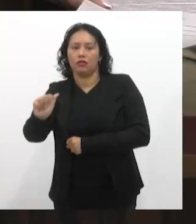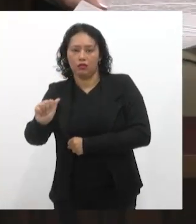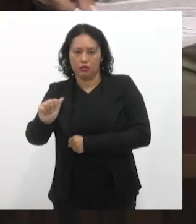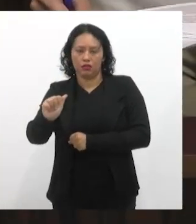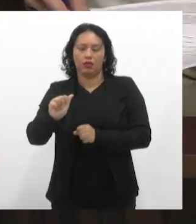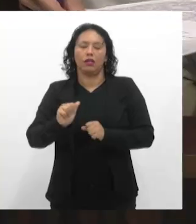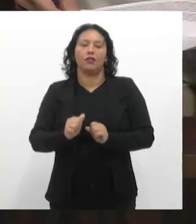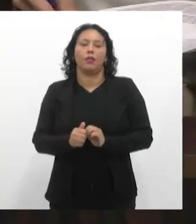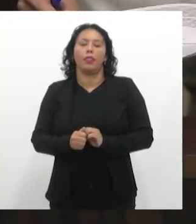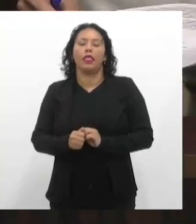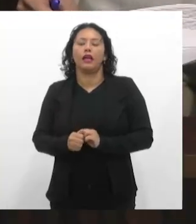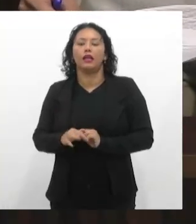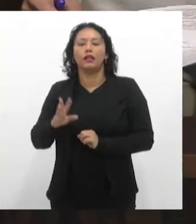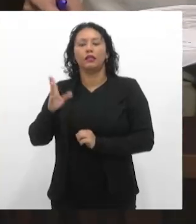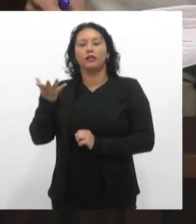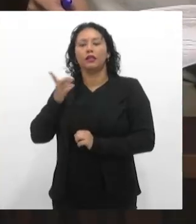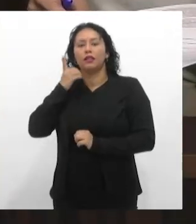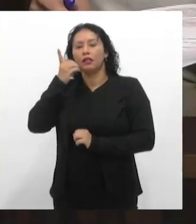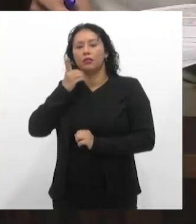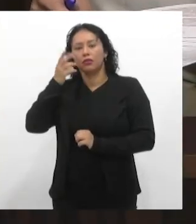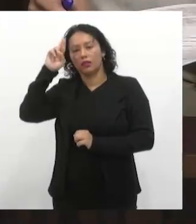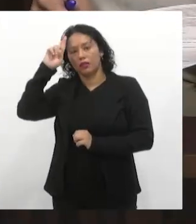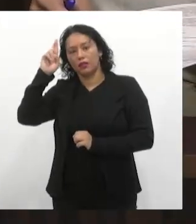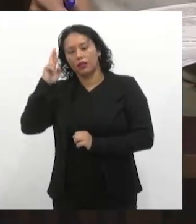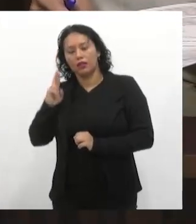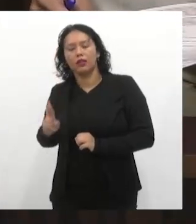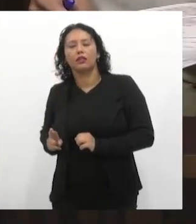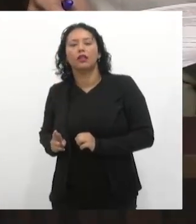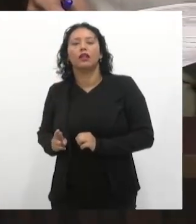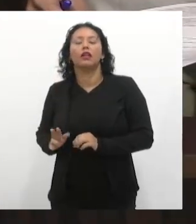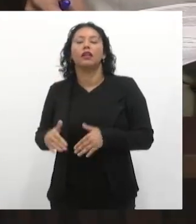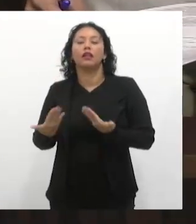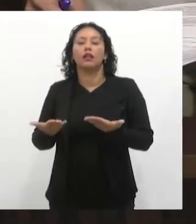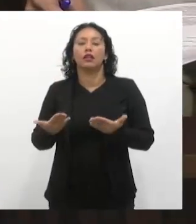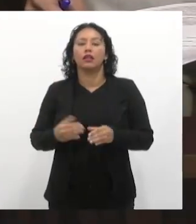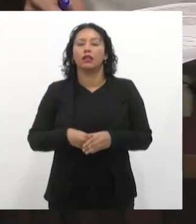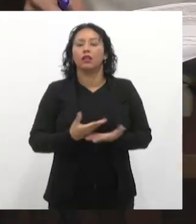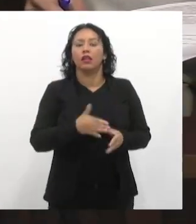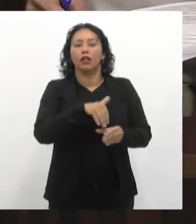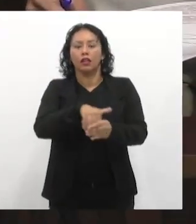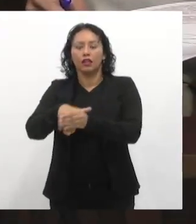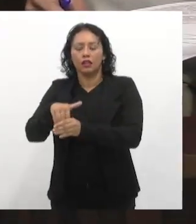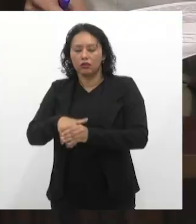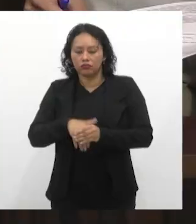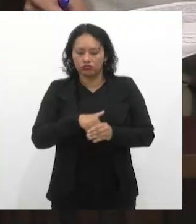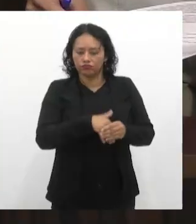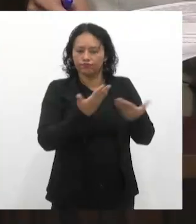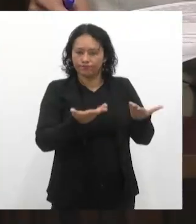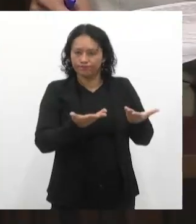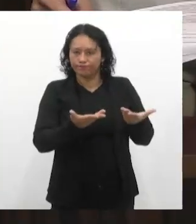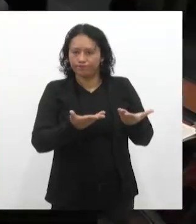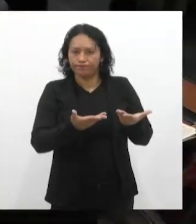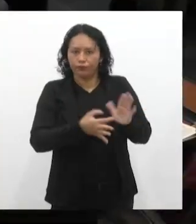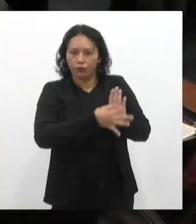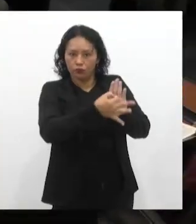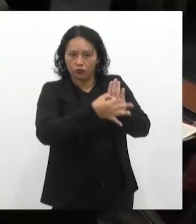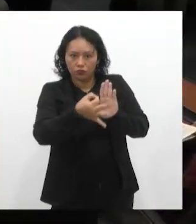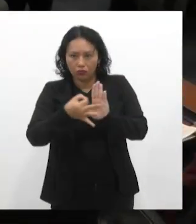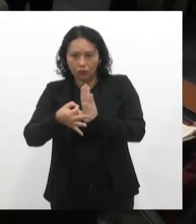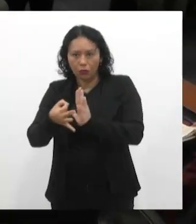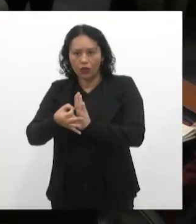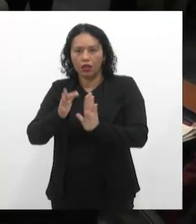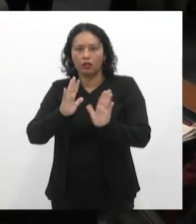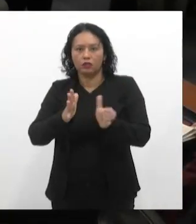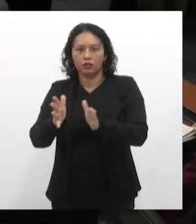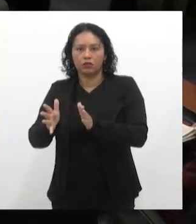Destaque de autoria da deputada Renata Souza. Em votação. Para defender, senhor presidente. Posso defender? Já vai votar? Não,